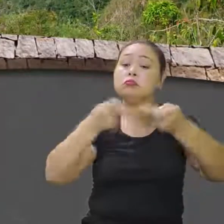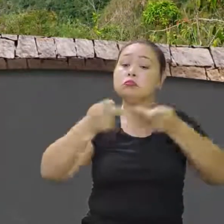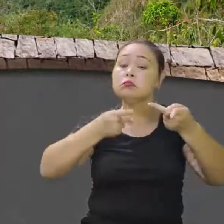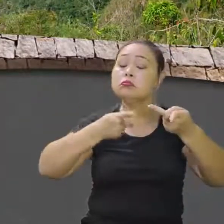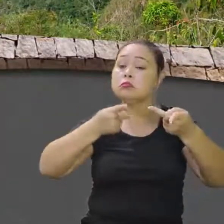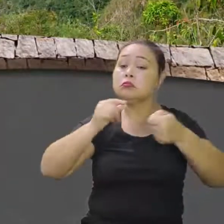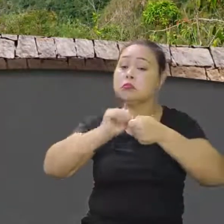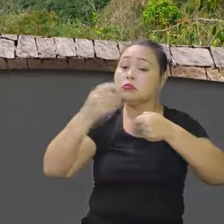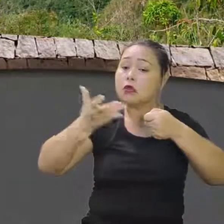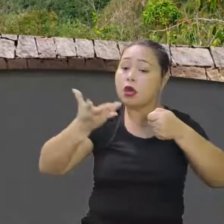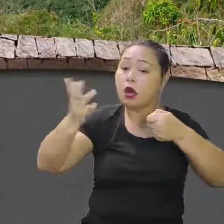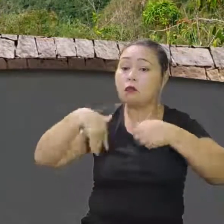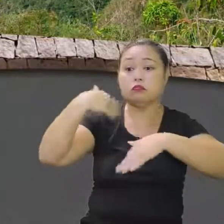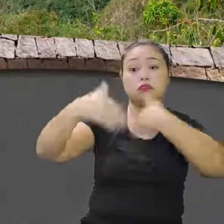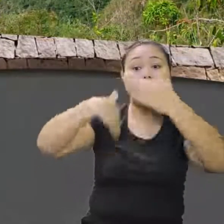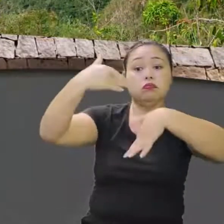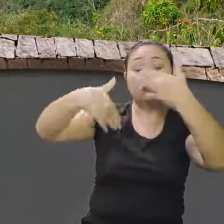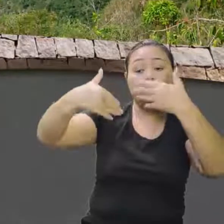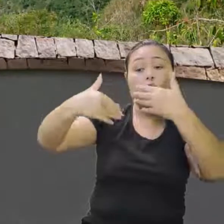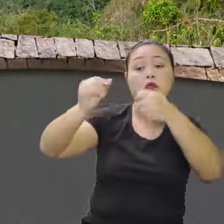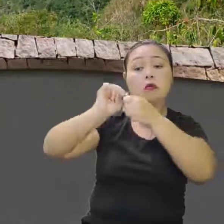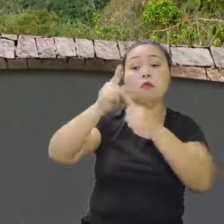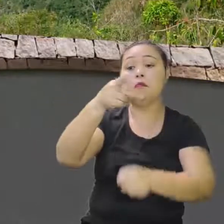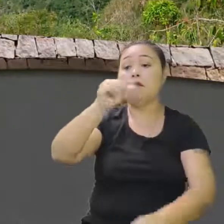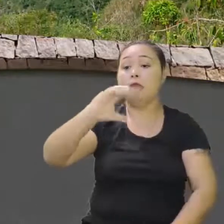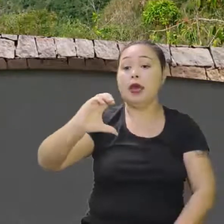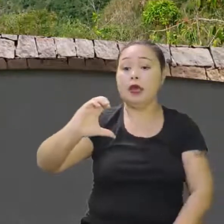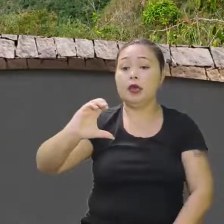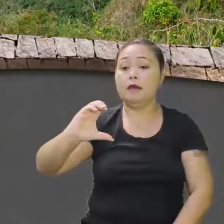aceleração e crescimento, PAC.